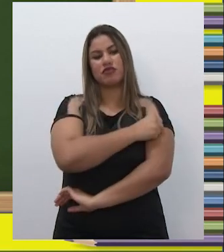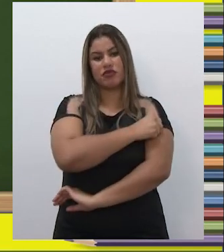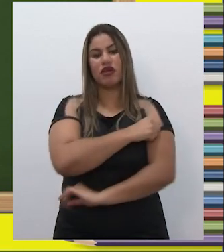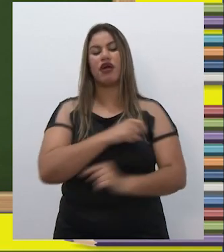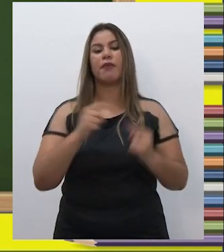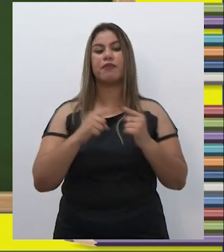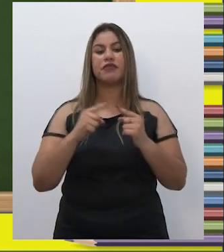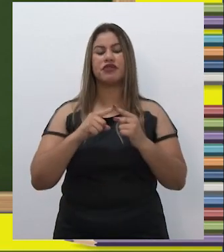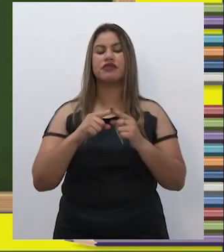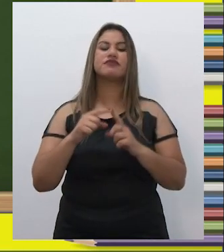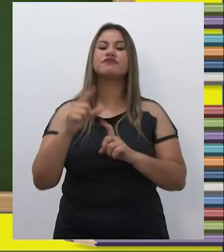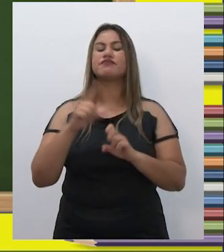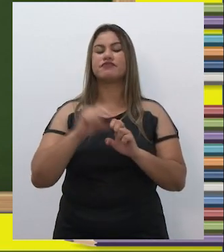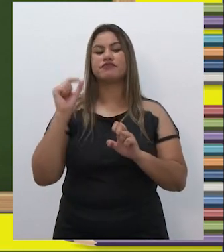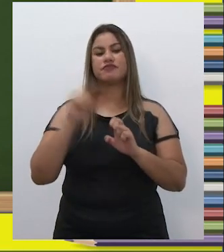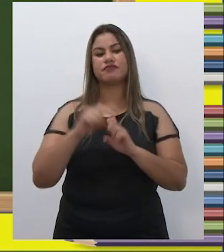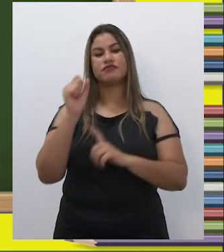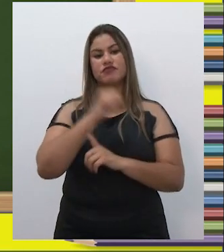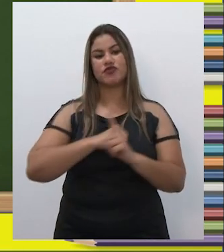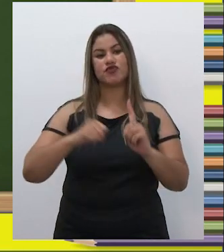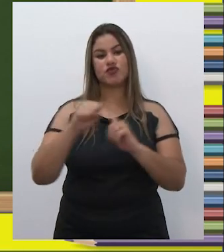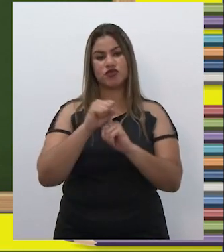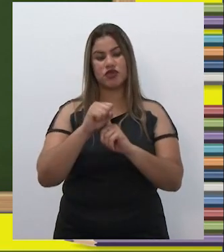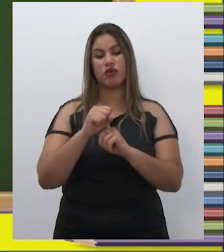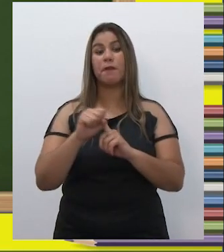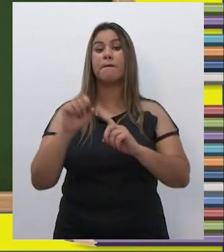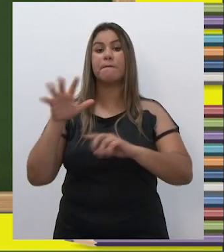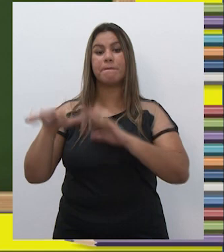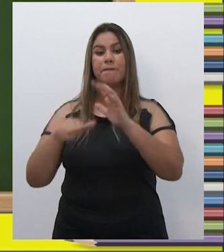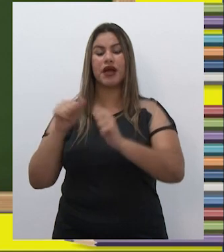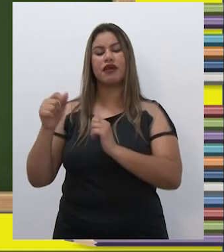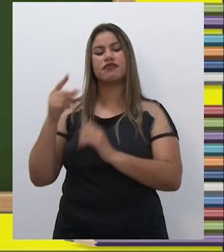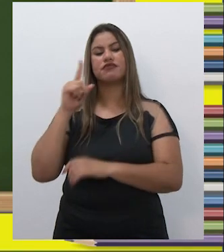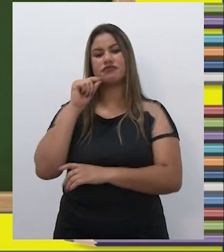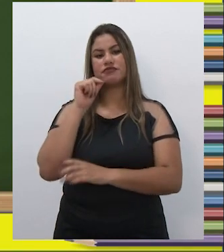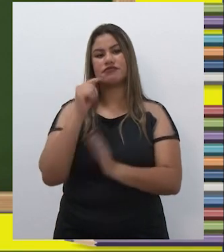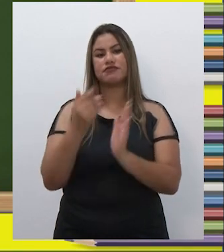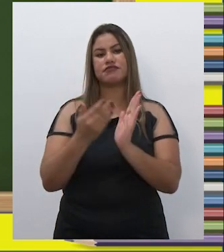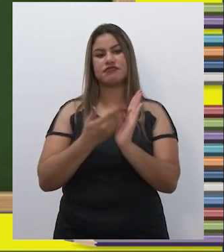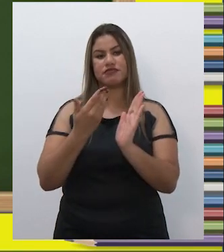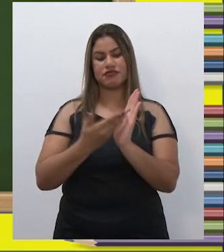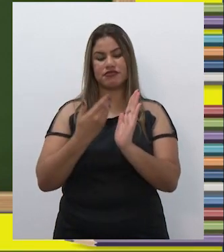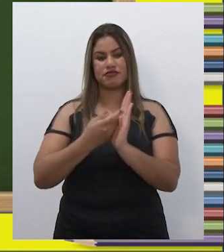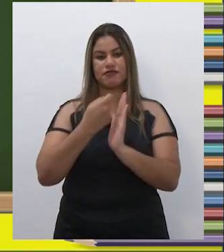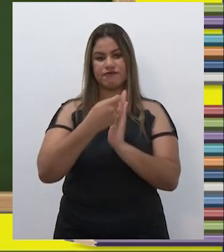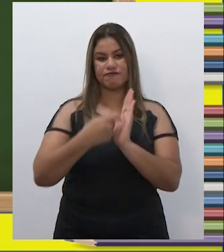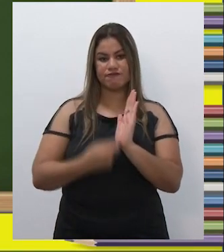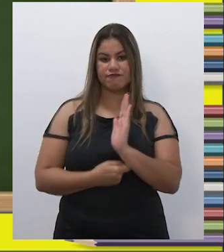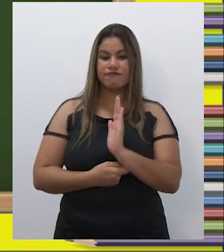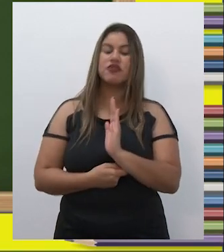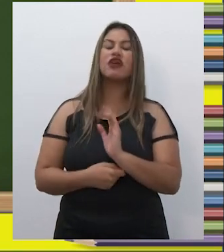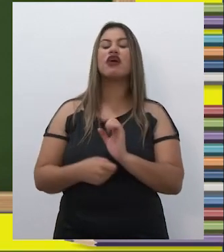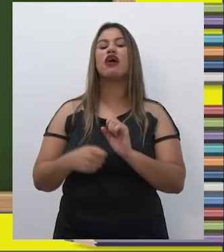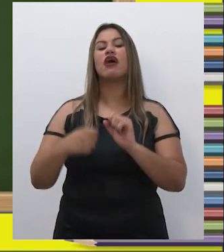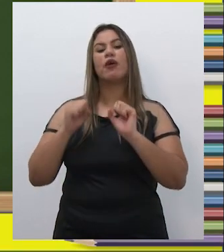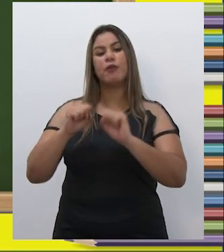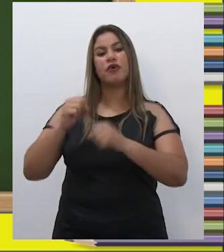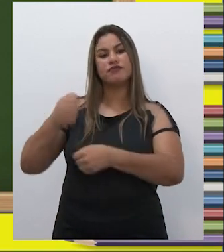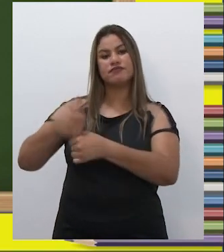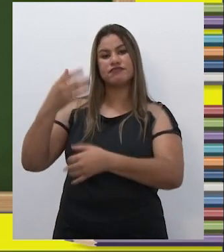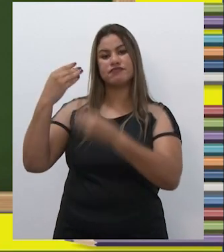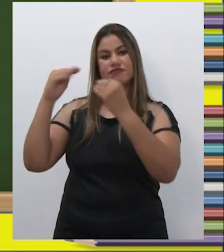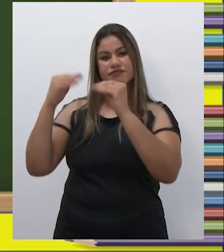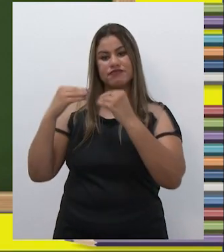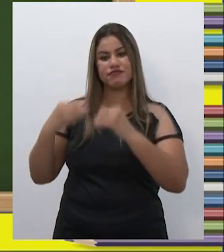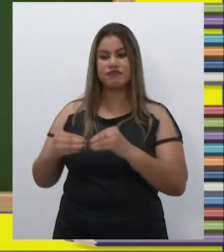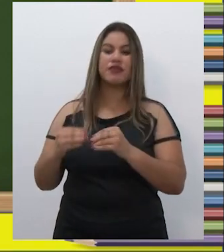empreendedorismo social. Corre lá, pega lápis e caderno, façam os comentários de vocês no chat, anotem as dúvidas e façam